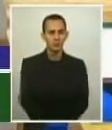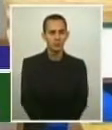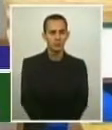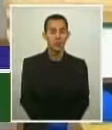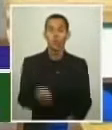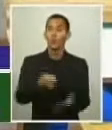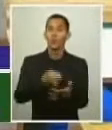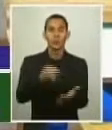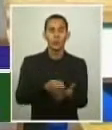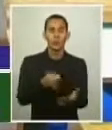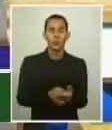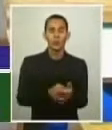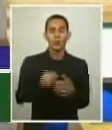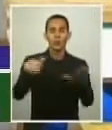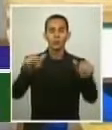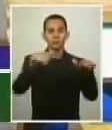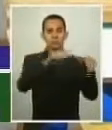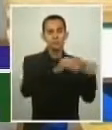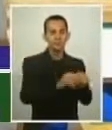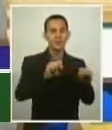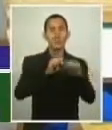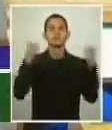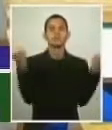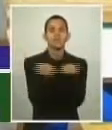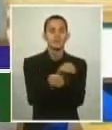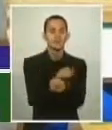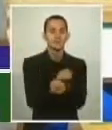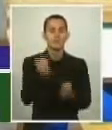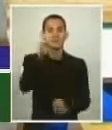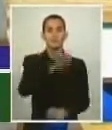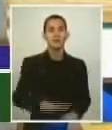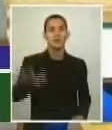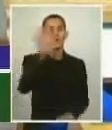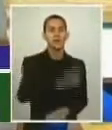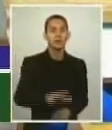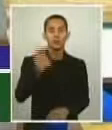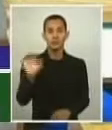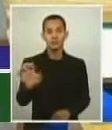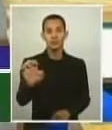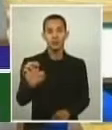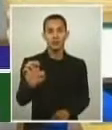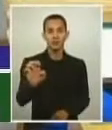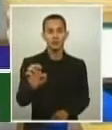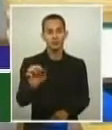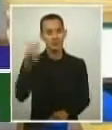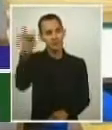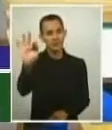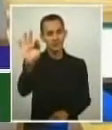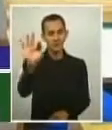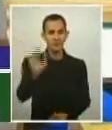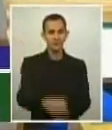o que obrigou a convocação da assembleia geral dos Estados franceses